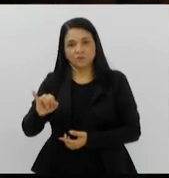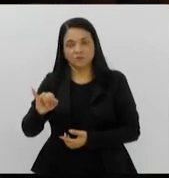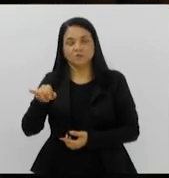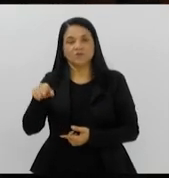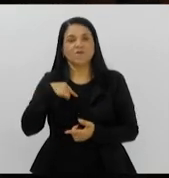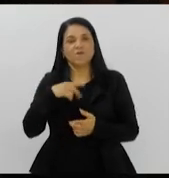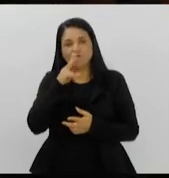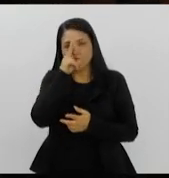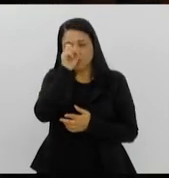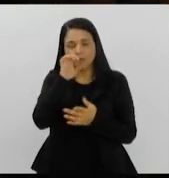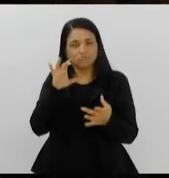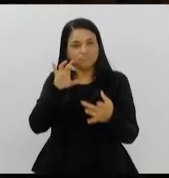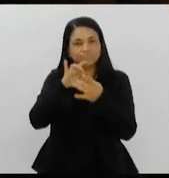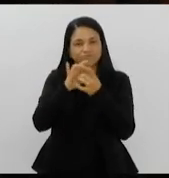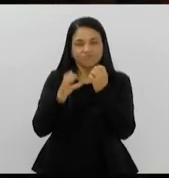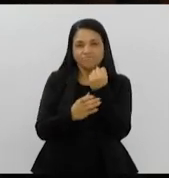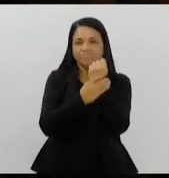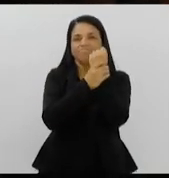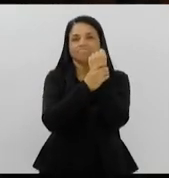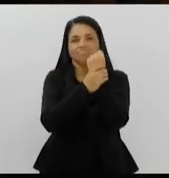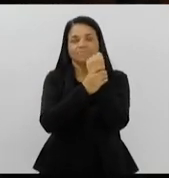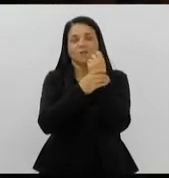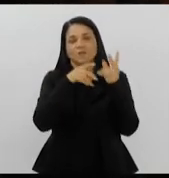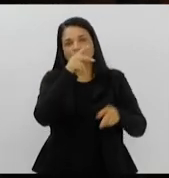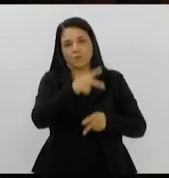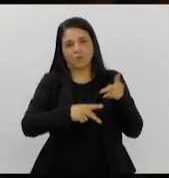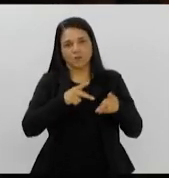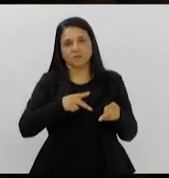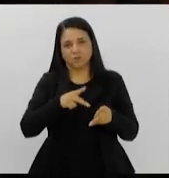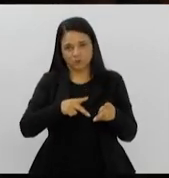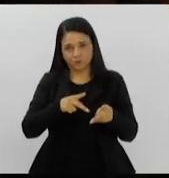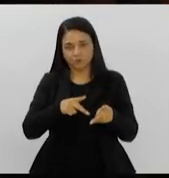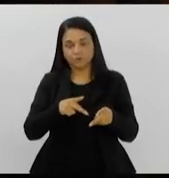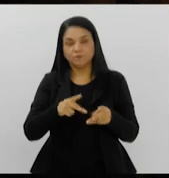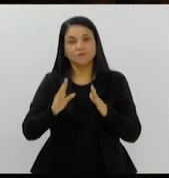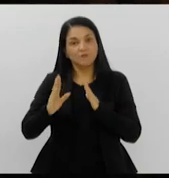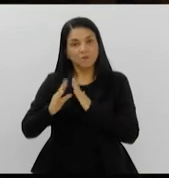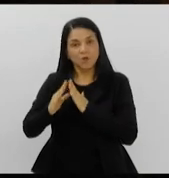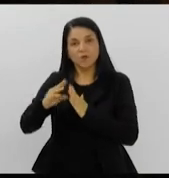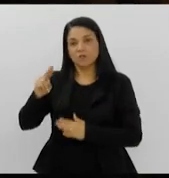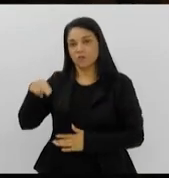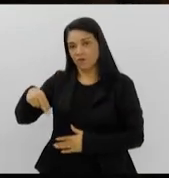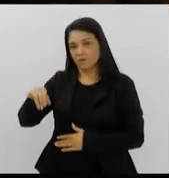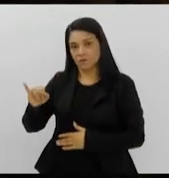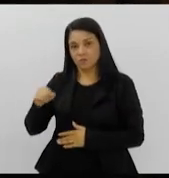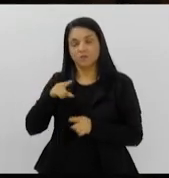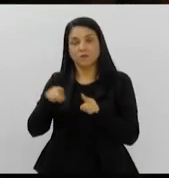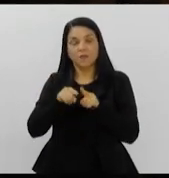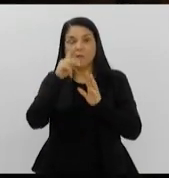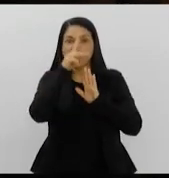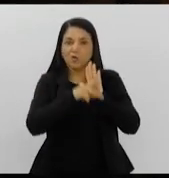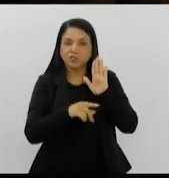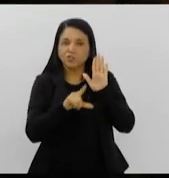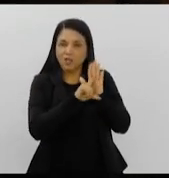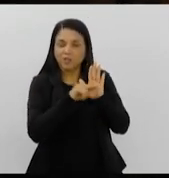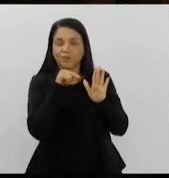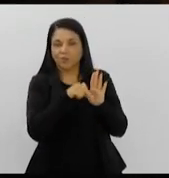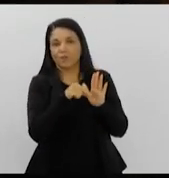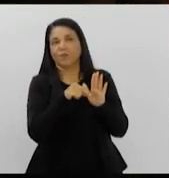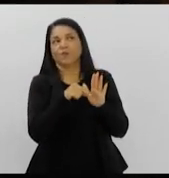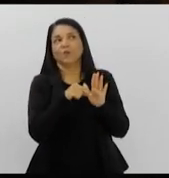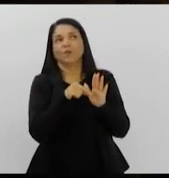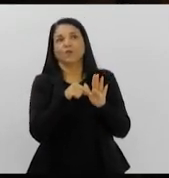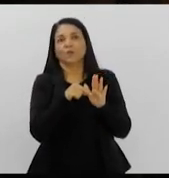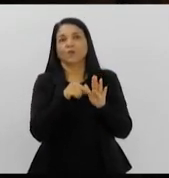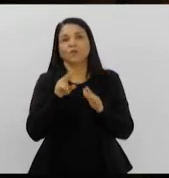ainda mais a segurança do iguaçuano. E também a gente está colocando em prática o projeto que é colocar uma